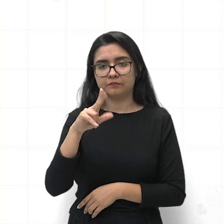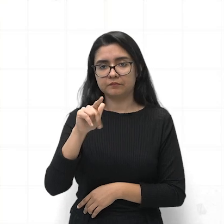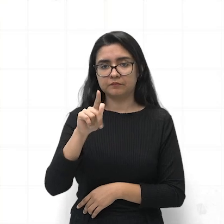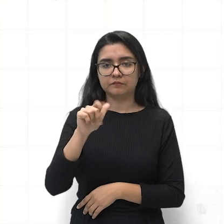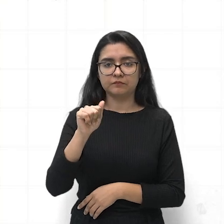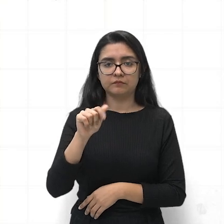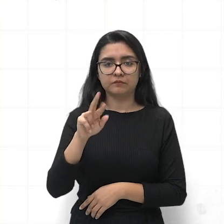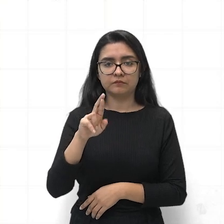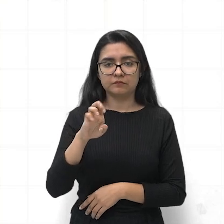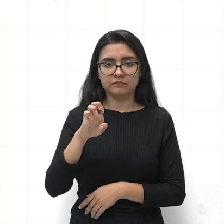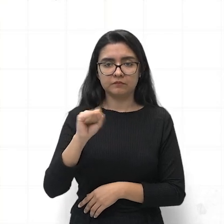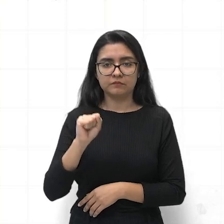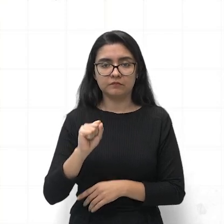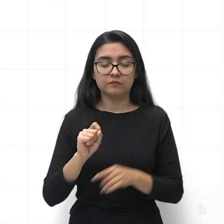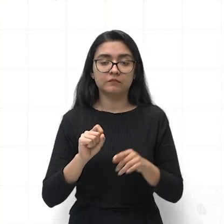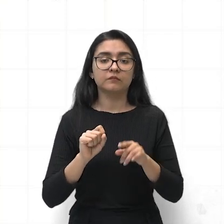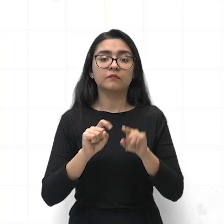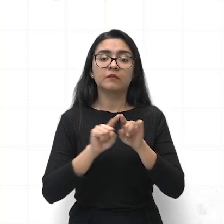todos os outros ângulos, né,